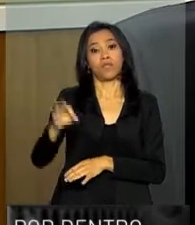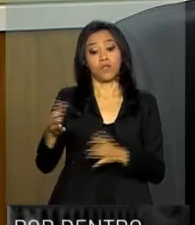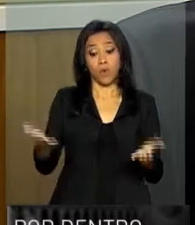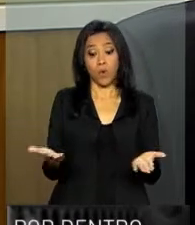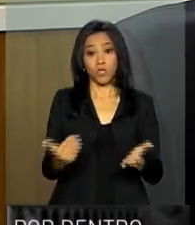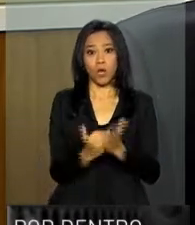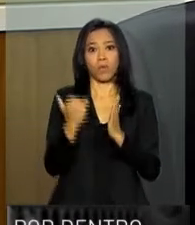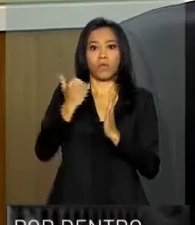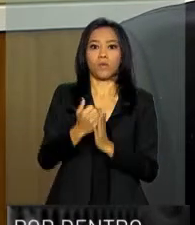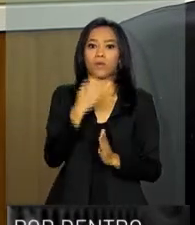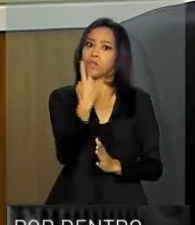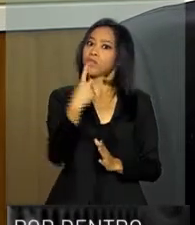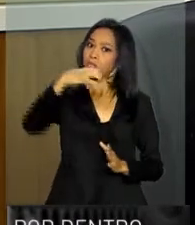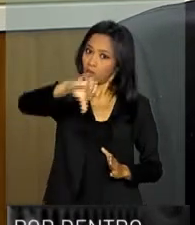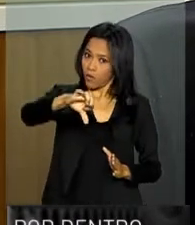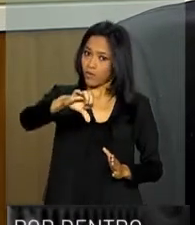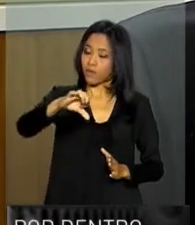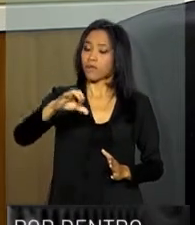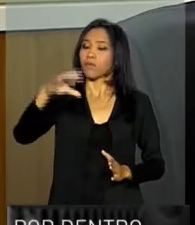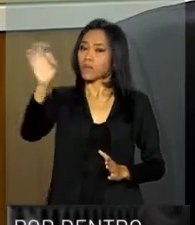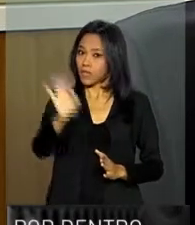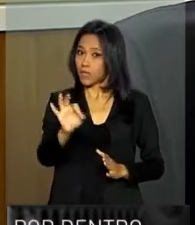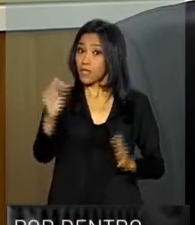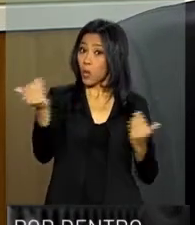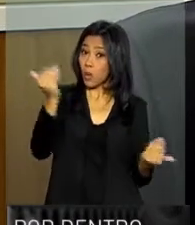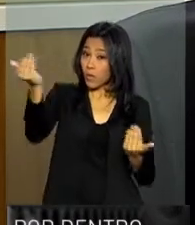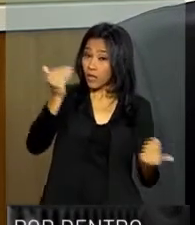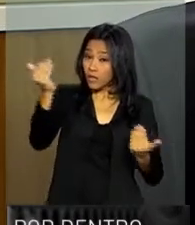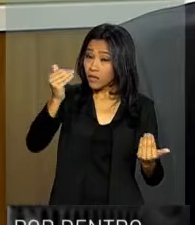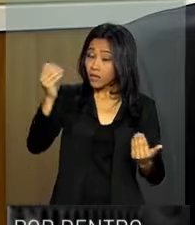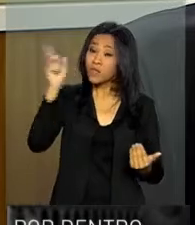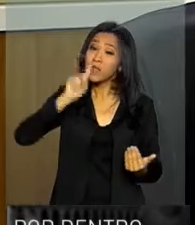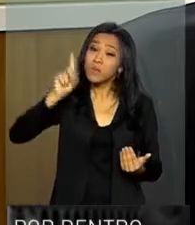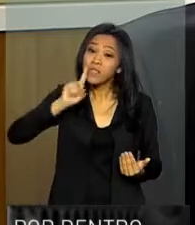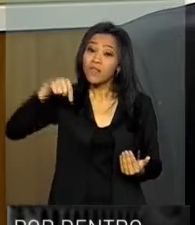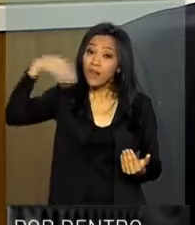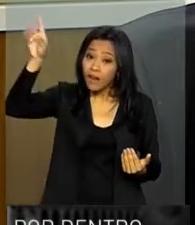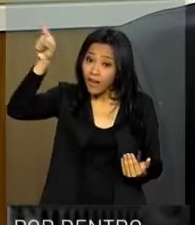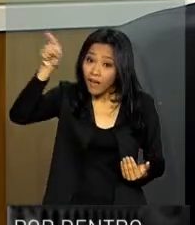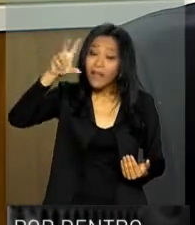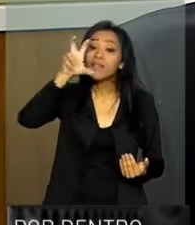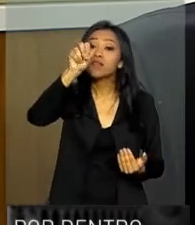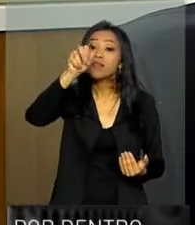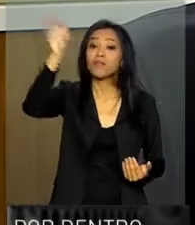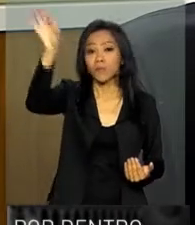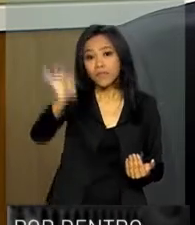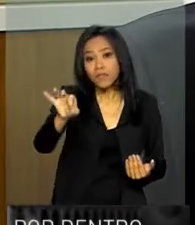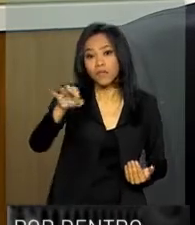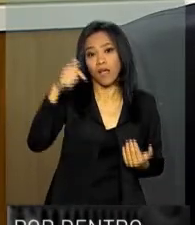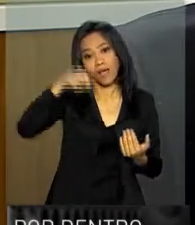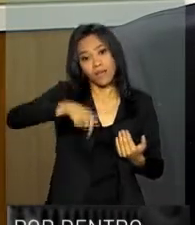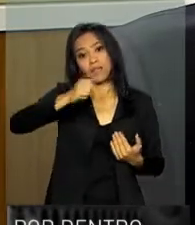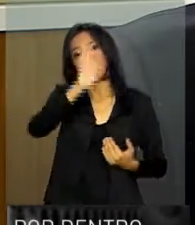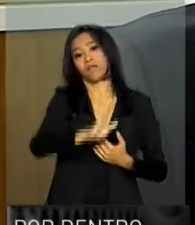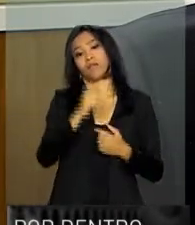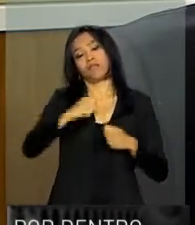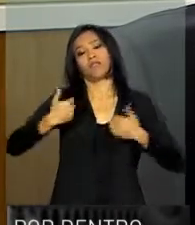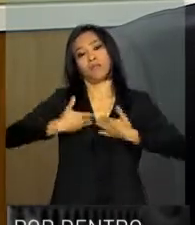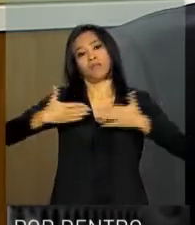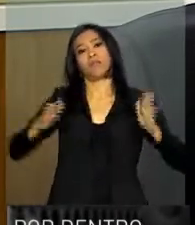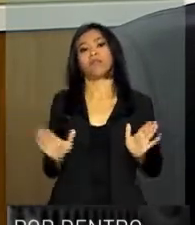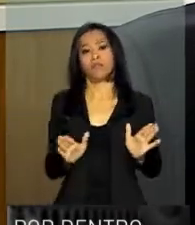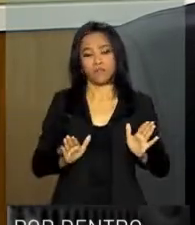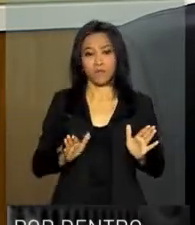1910 comparamos com estados unidos e 50% então nós temos que abrir muita economia brasileira as pessoas têm que se acostumar convive com um